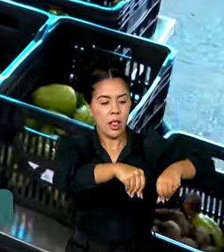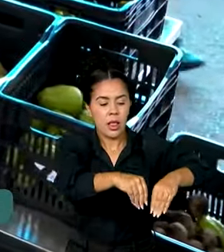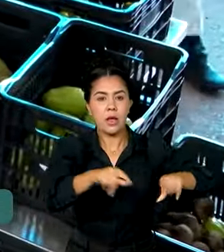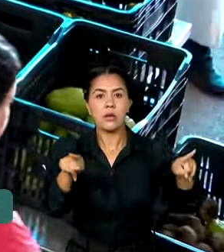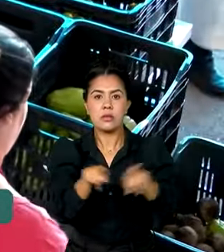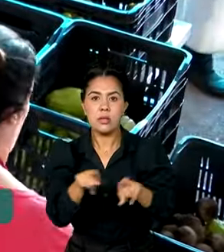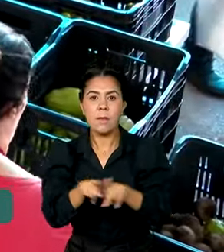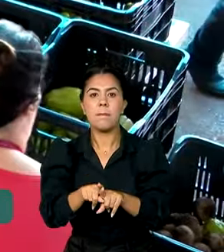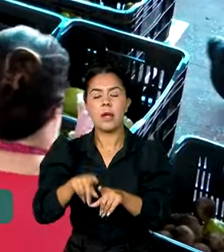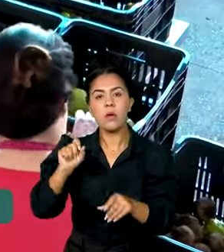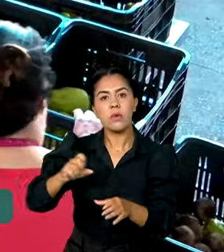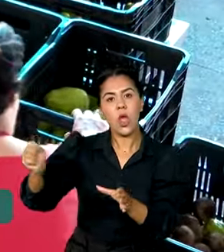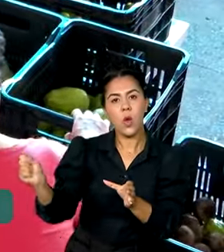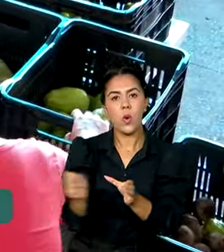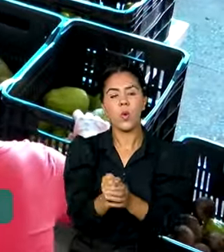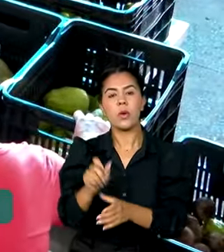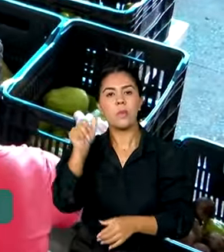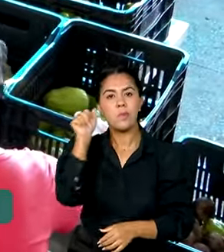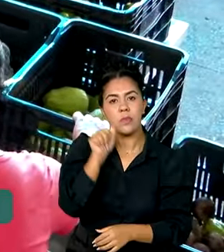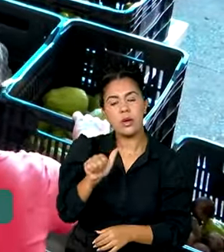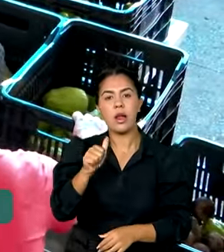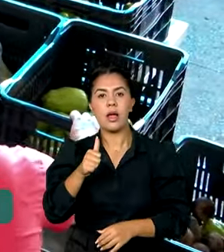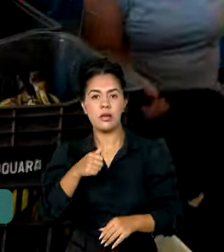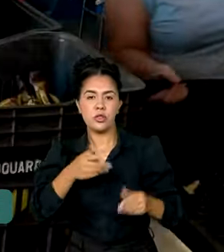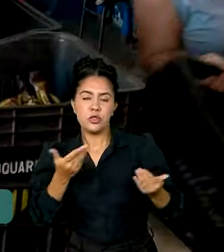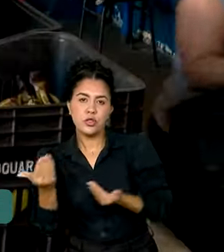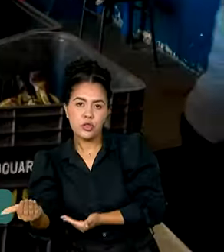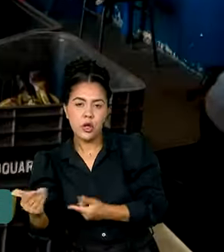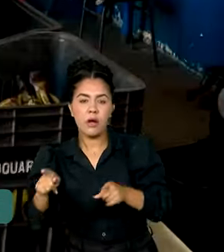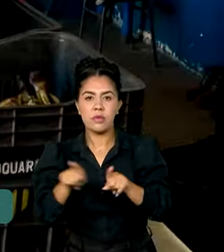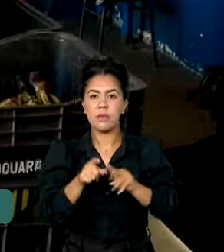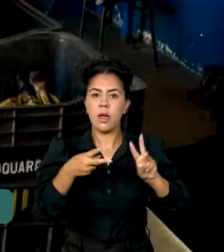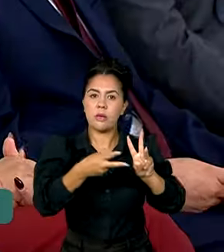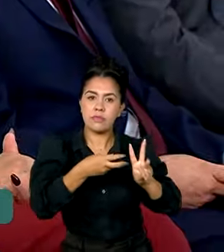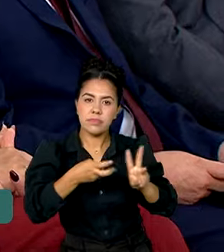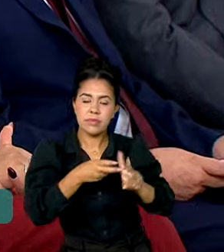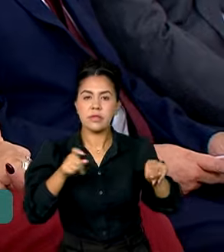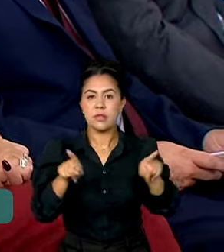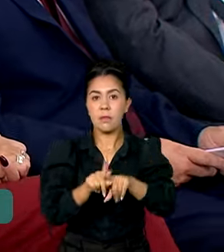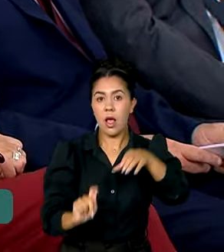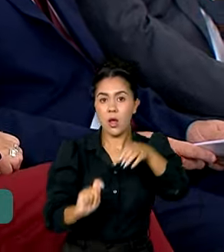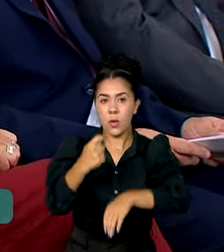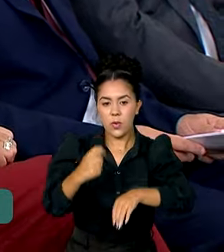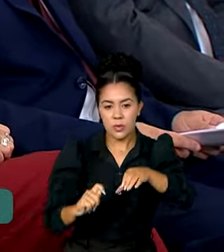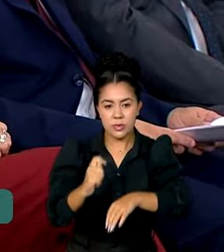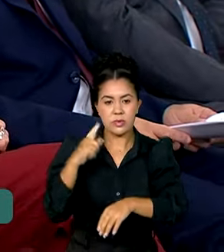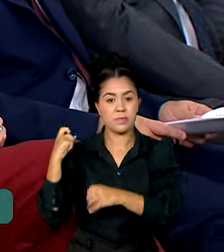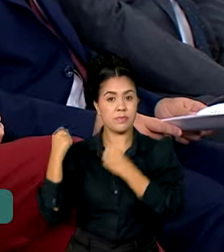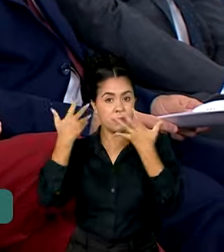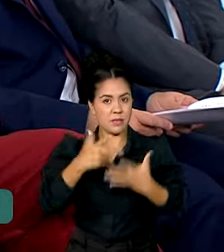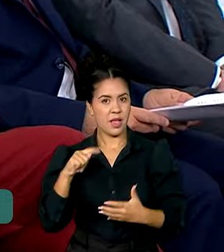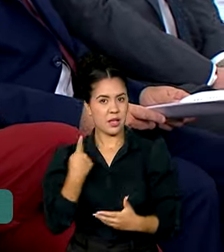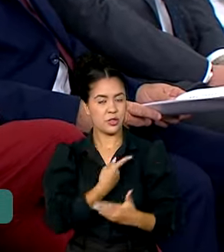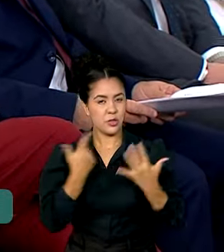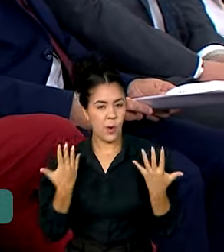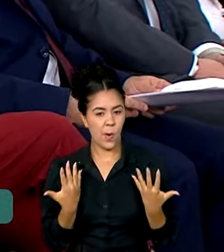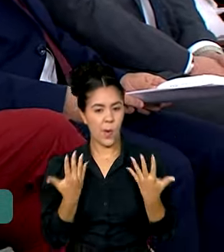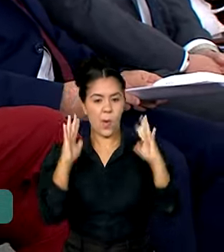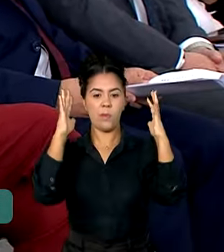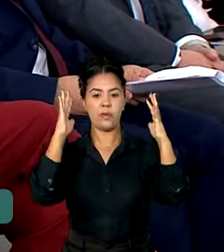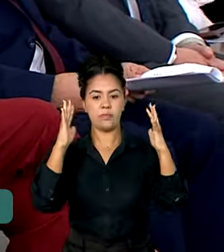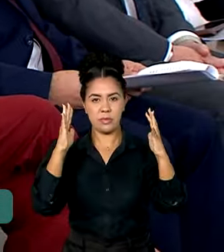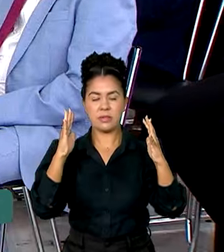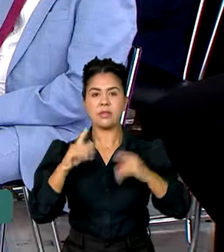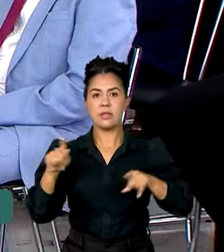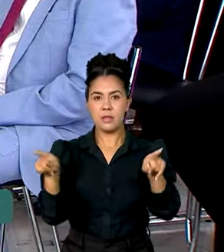inclusão de mulheres jovens indígenas e Quilombolas na agricultura familiar celebramos mais espaço ter esses